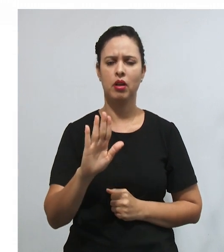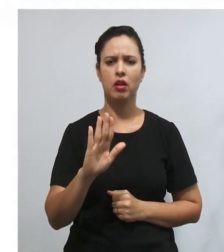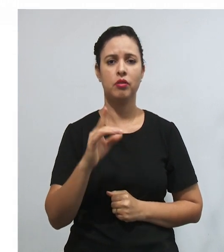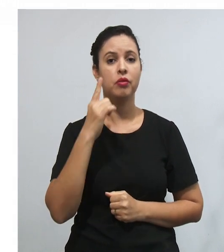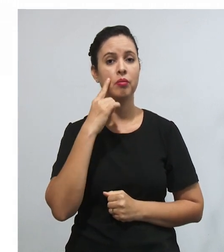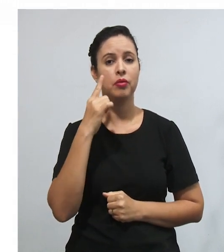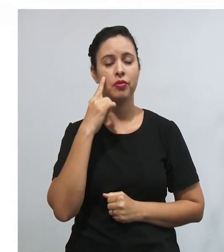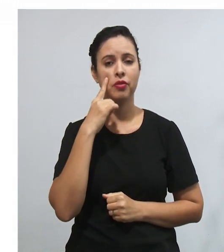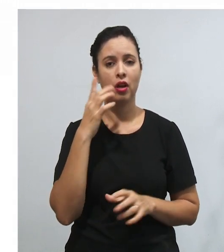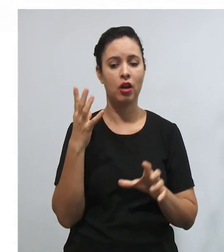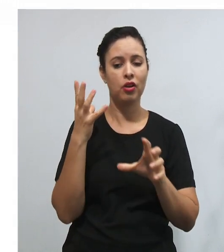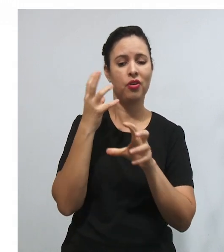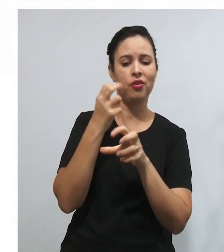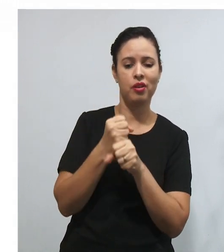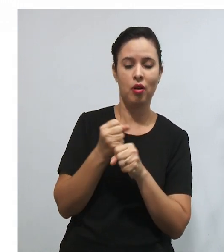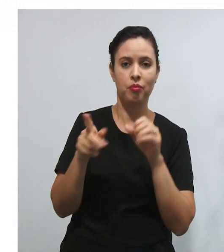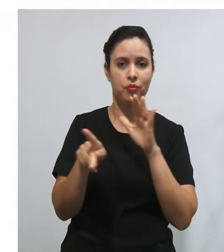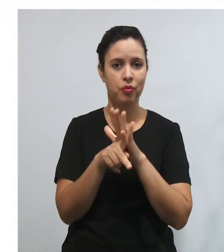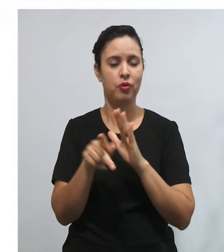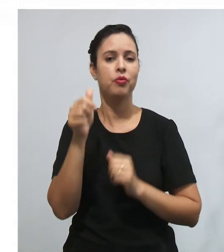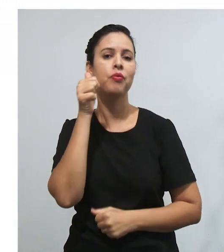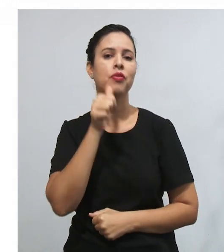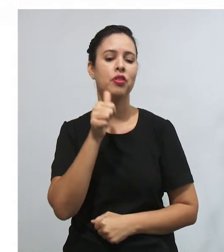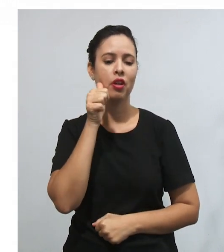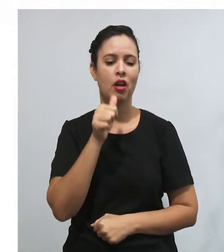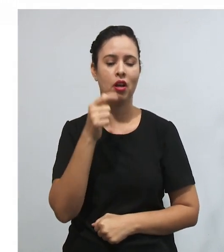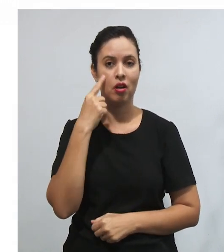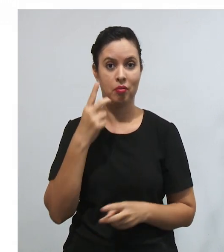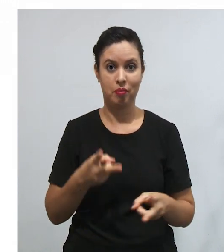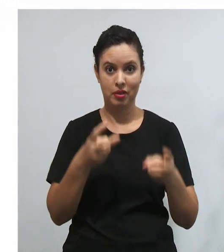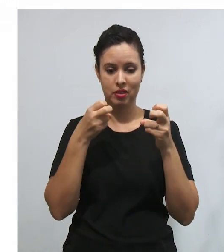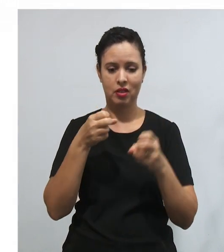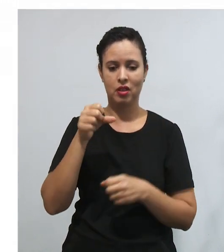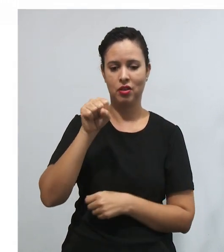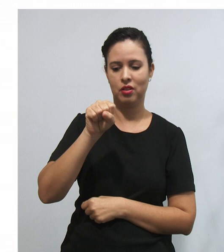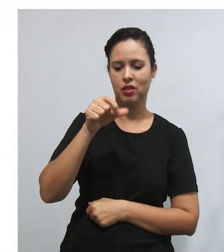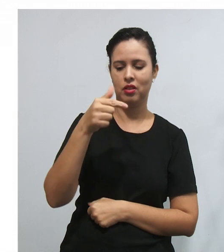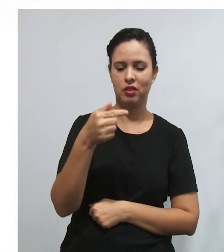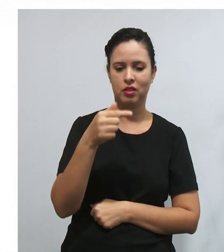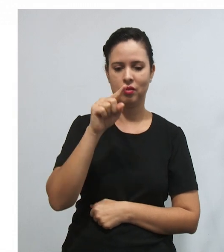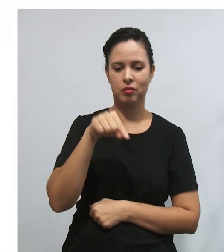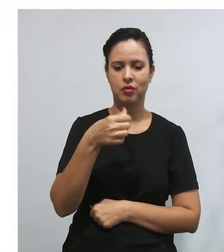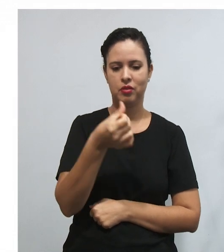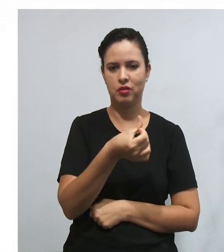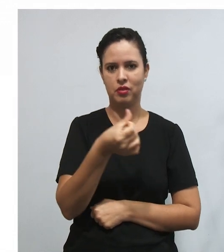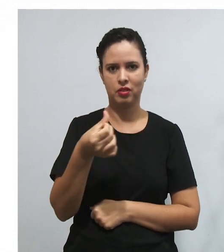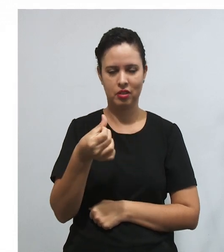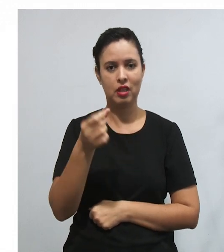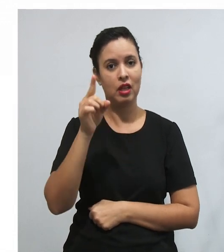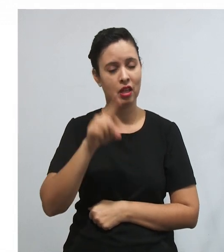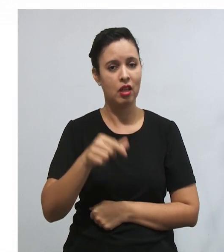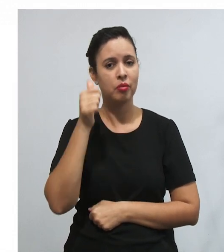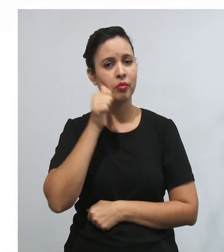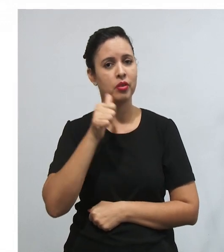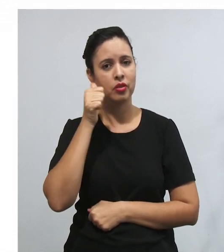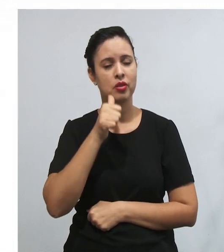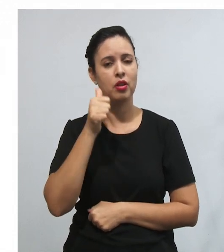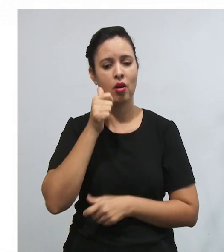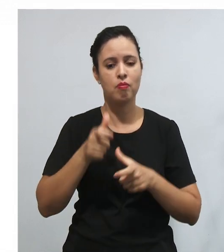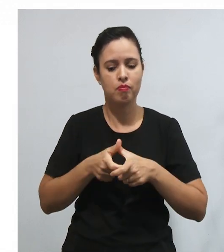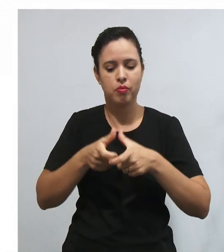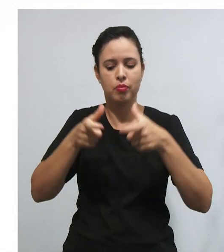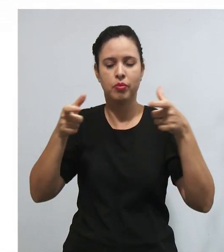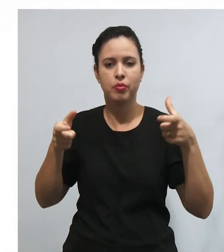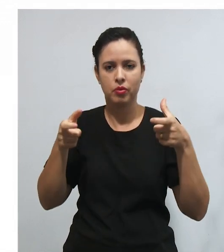né, então a média feminina é 87,66. Então percebo que a média das meninas aqui levanta, né, a média geral da turma, porque se a gente